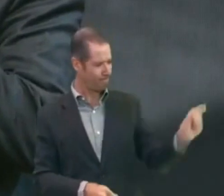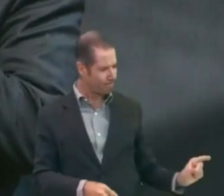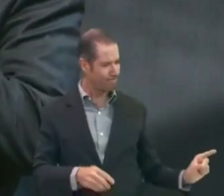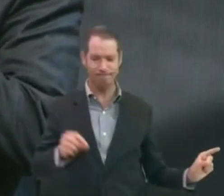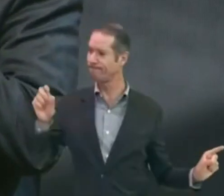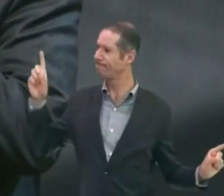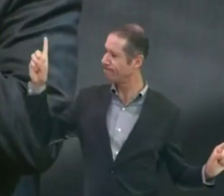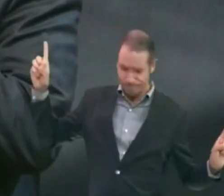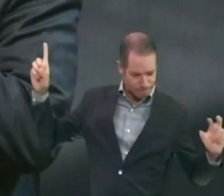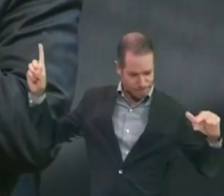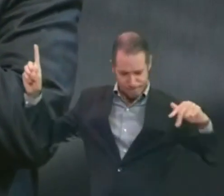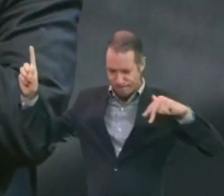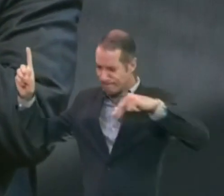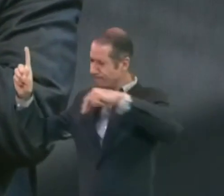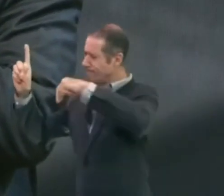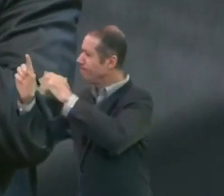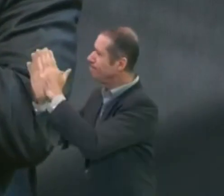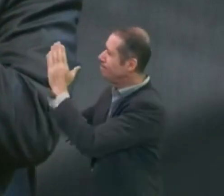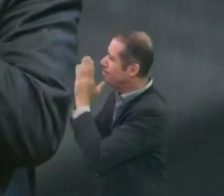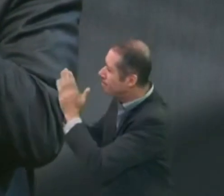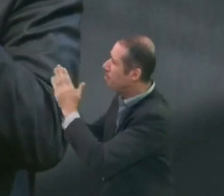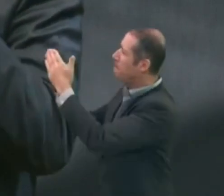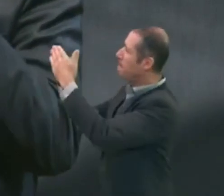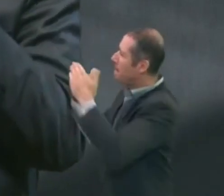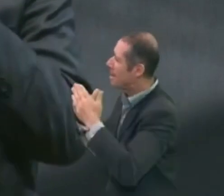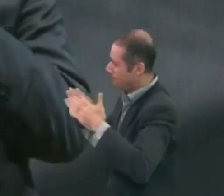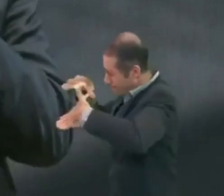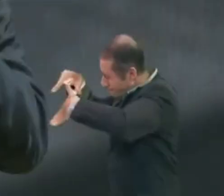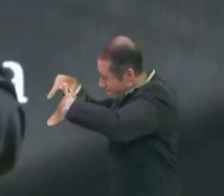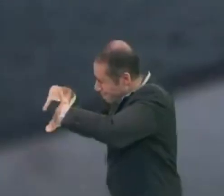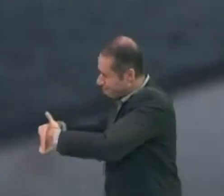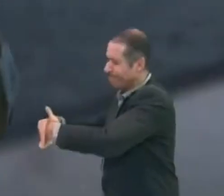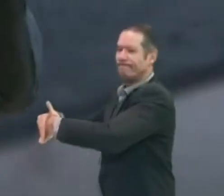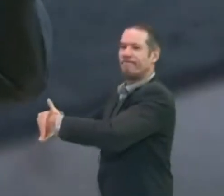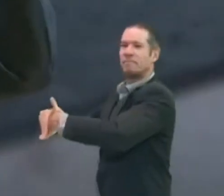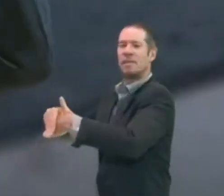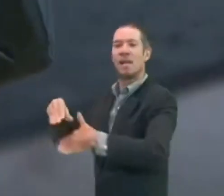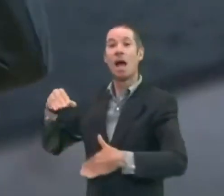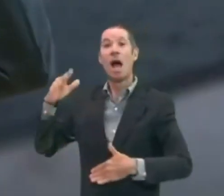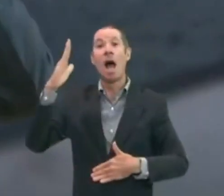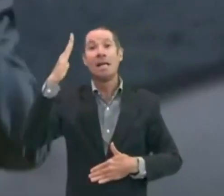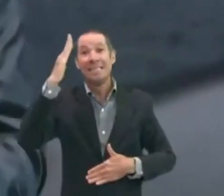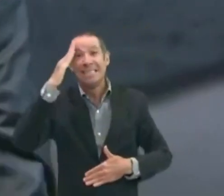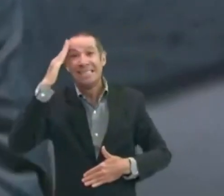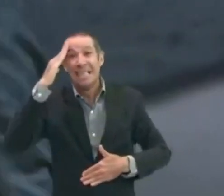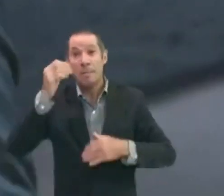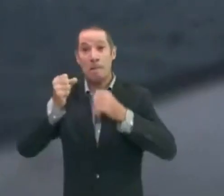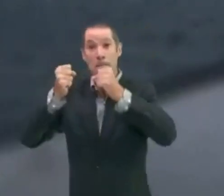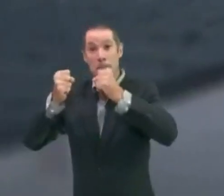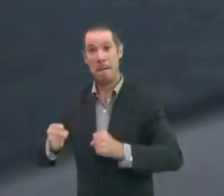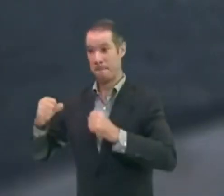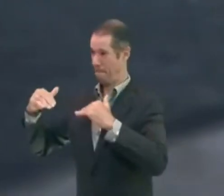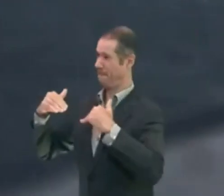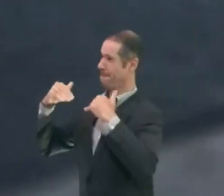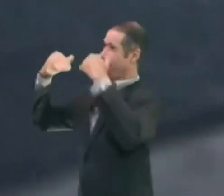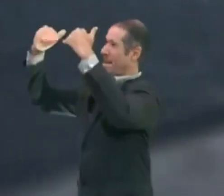que pede e que se submete, reconhece a autoridade de